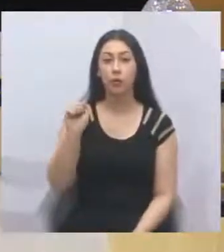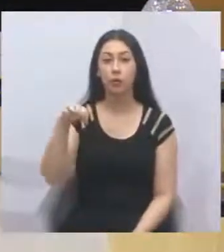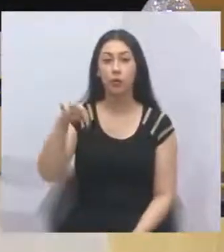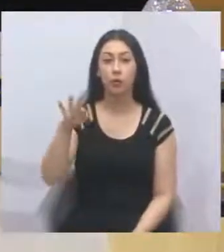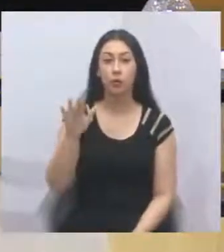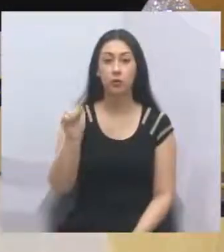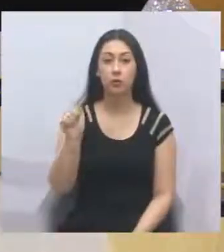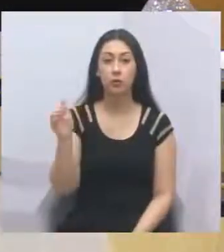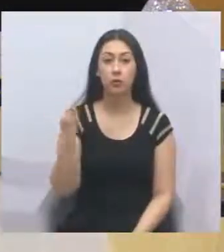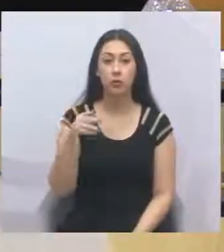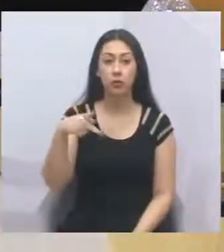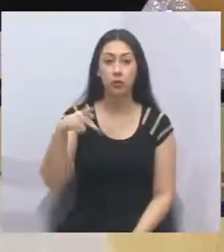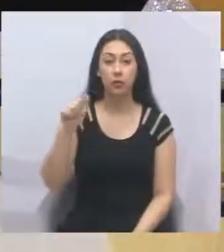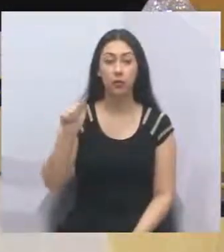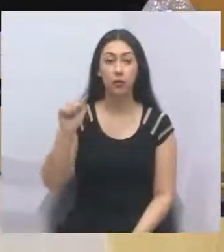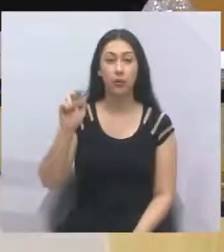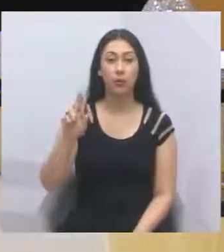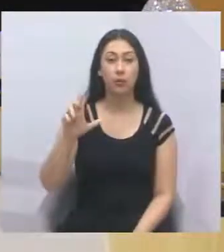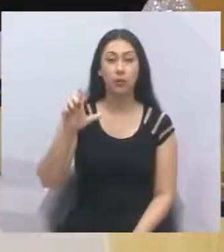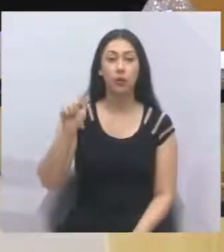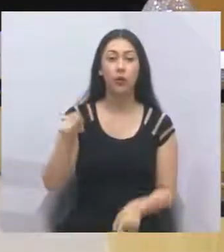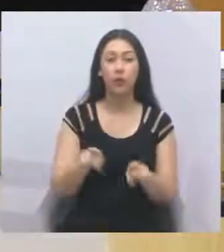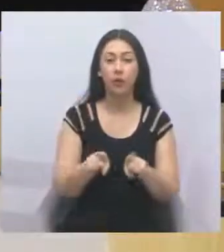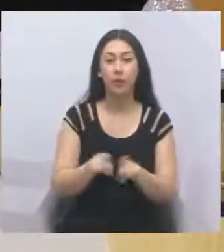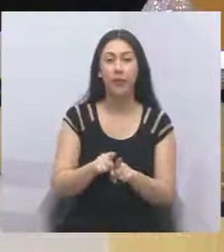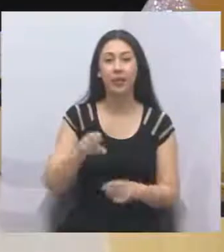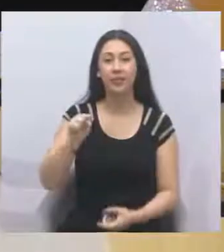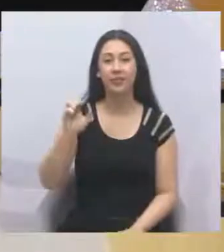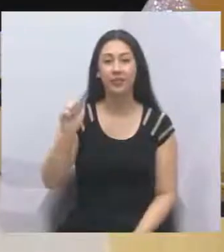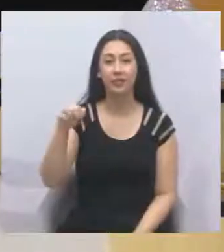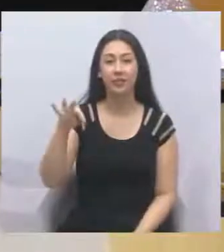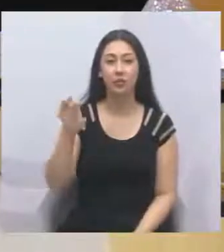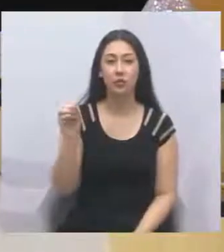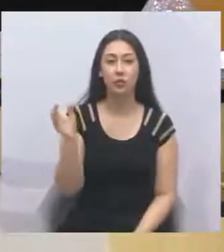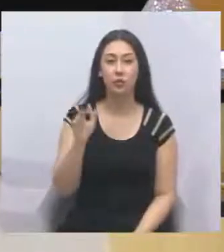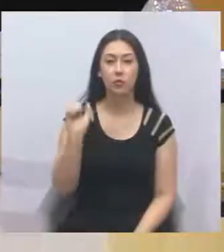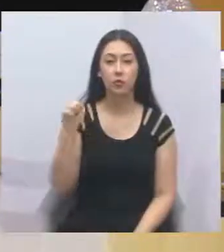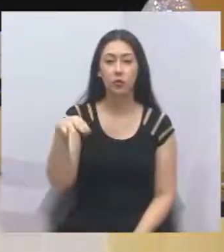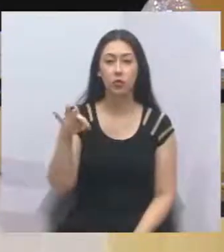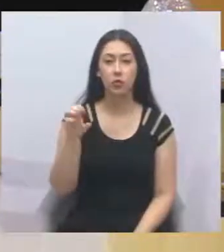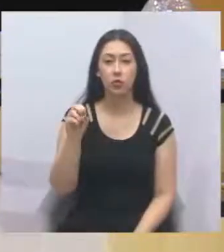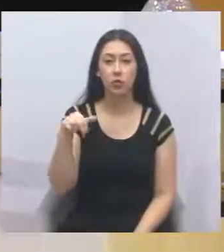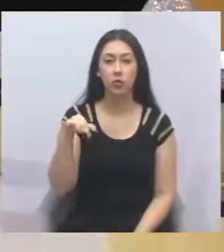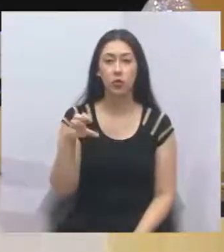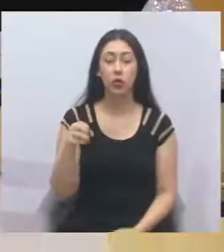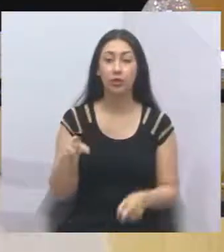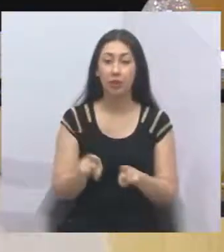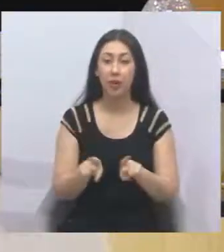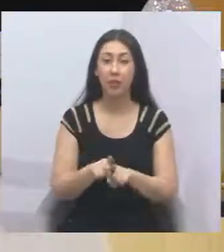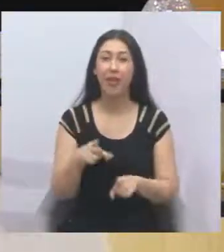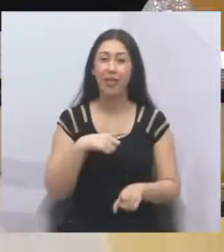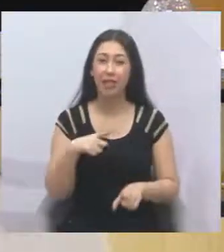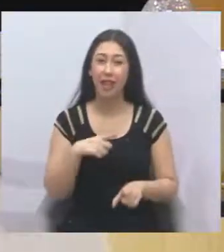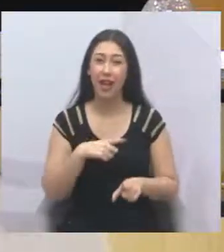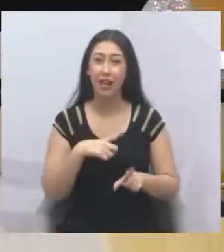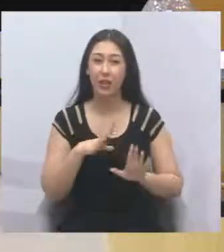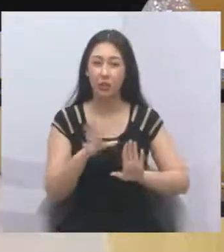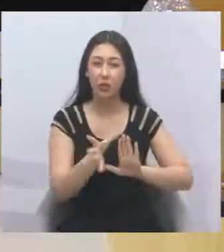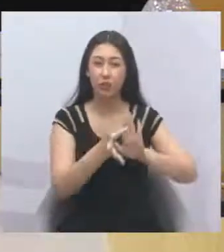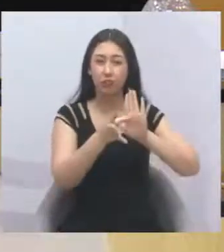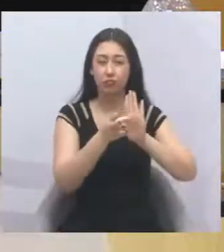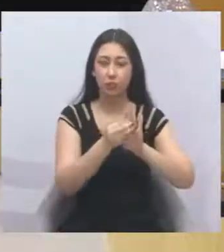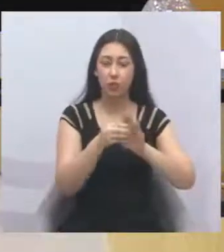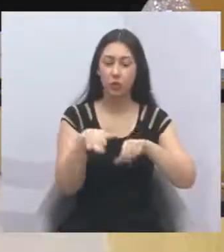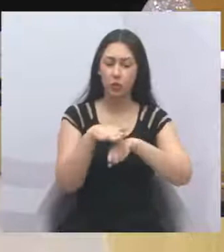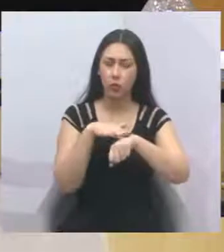Parque Santo Antônio e no Parque dos Príncipes. Segue print compartilhado em rede social com moradores do